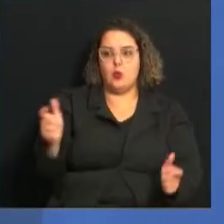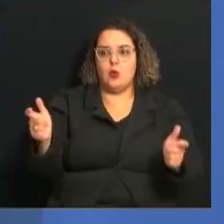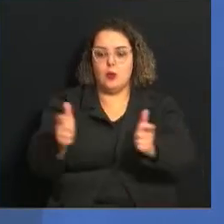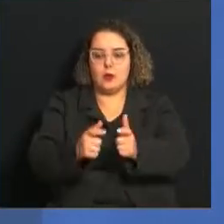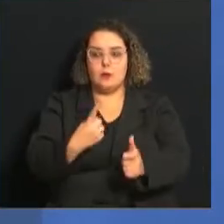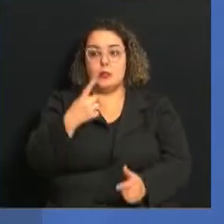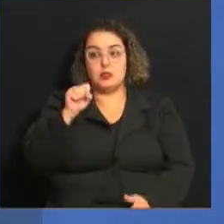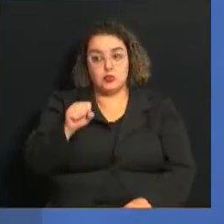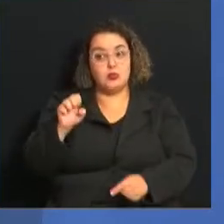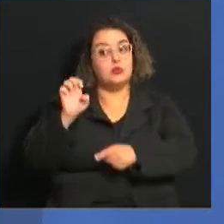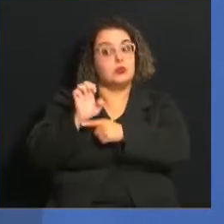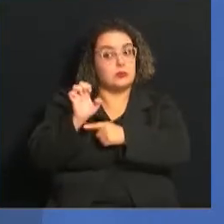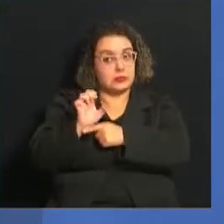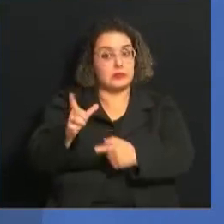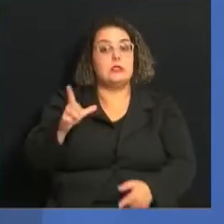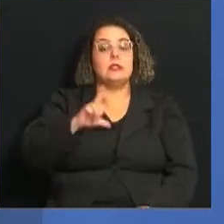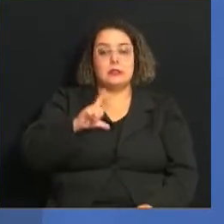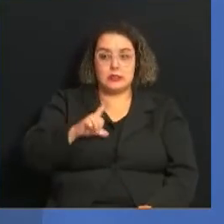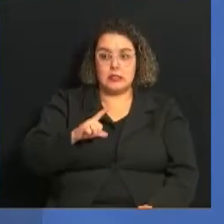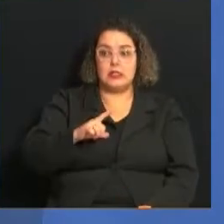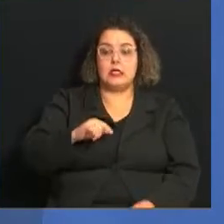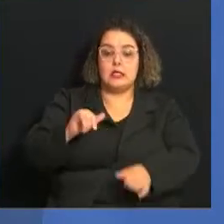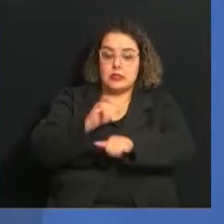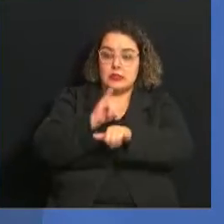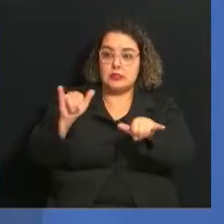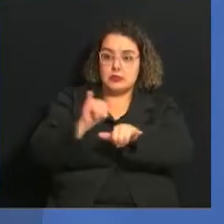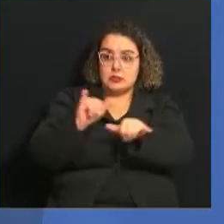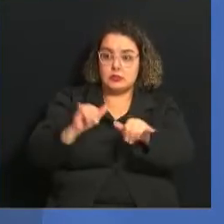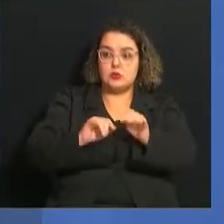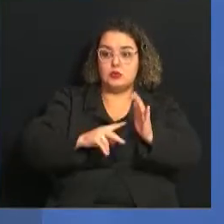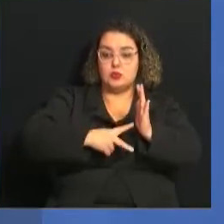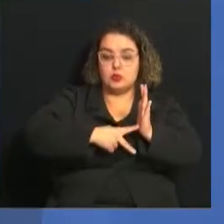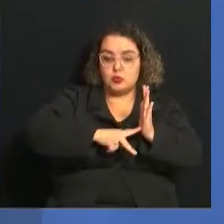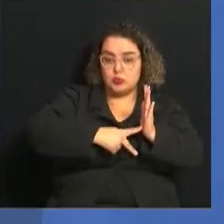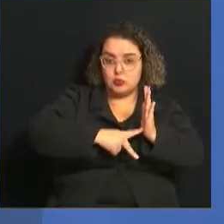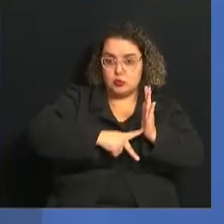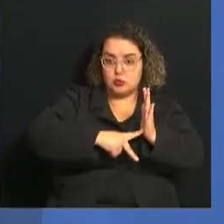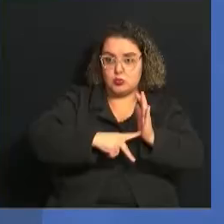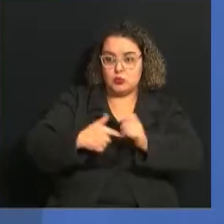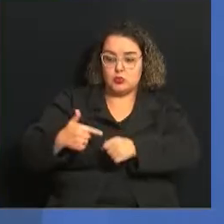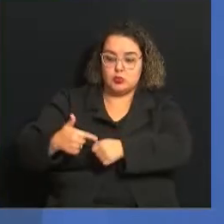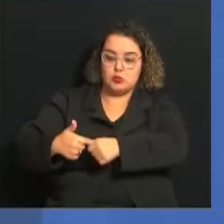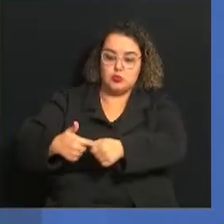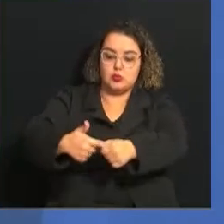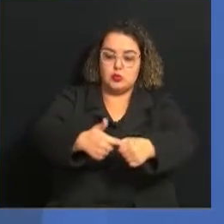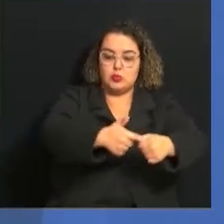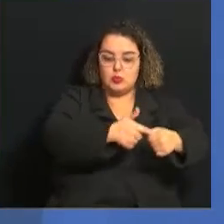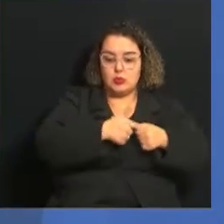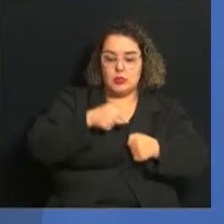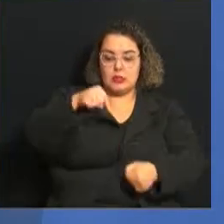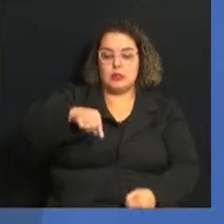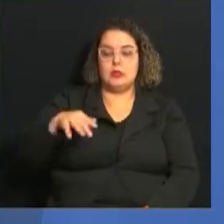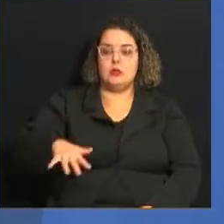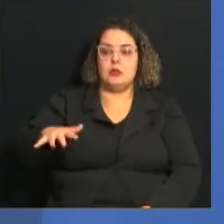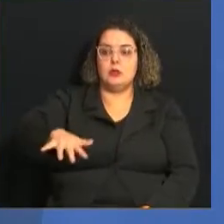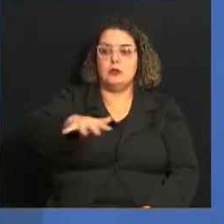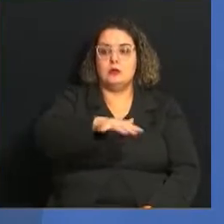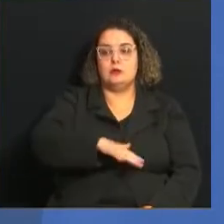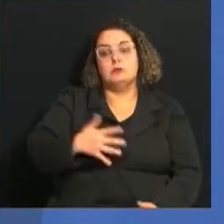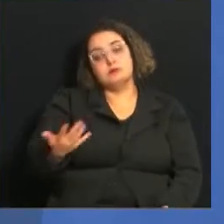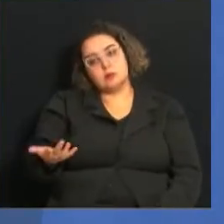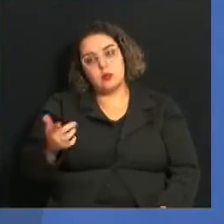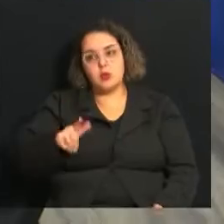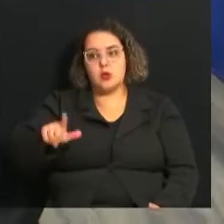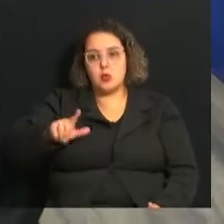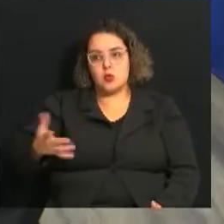estado. Então, a gente tem essa nota do Recap, que é o sindicato dos postos de combustíveis aqui da nossa região. E, claro, a